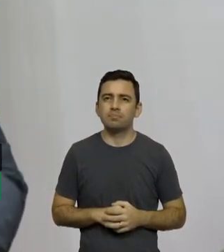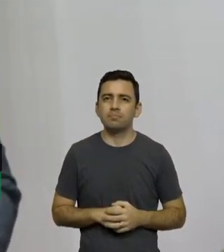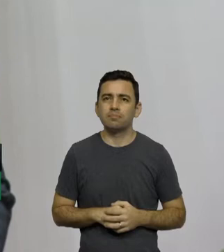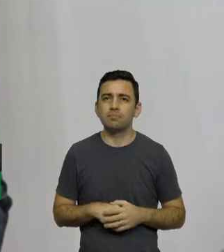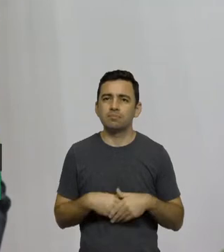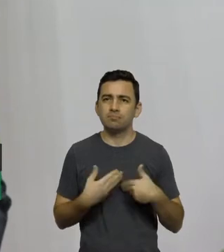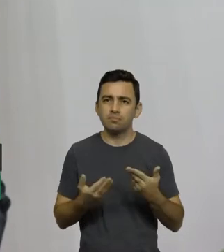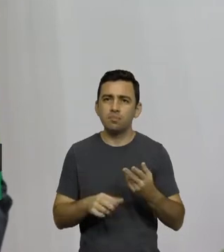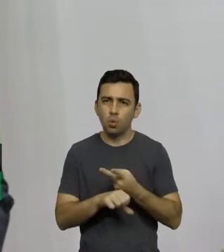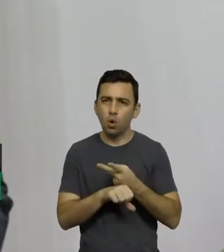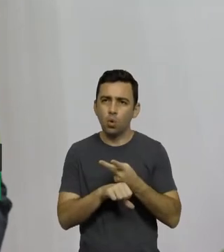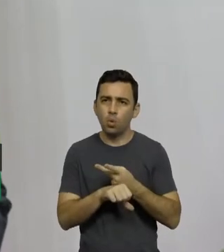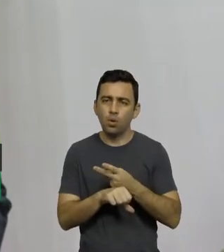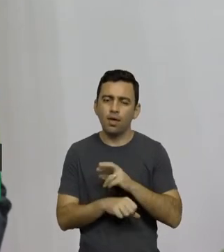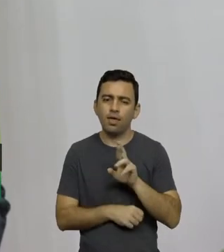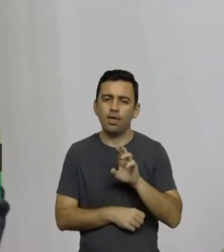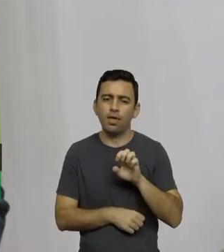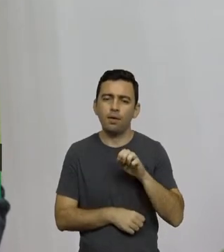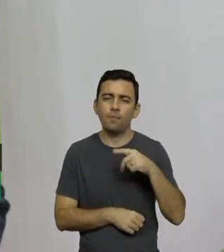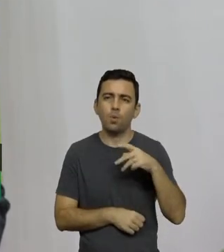Procurem lá na internet o que significa isso.